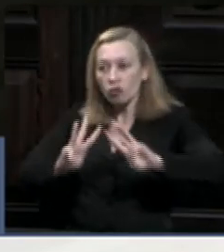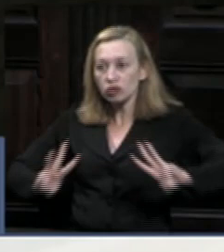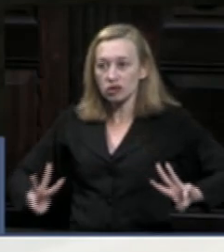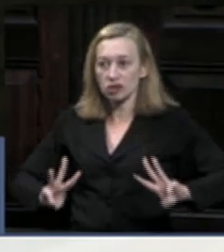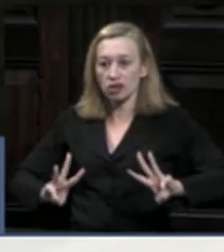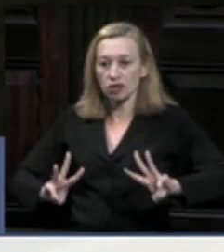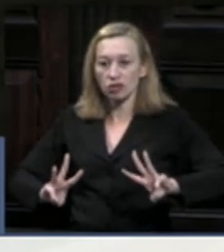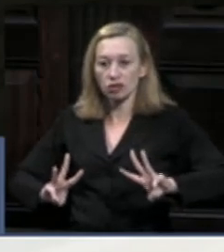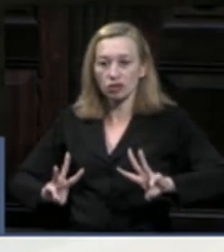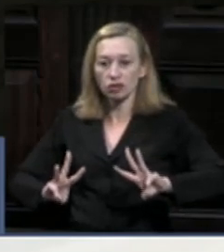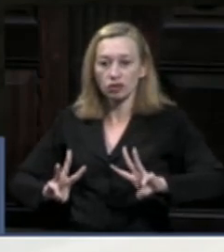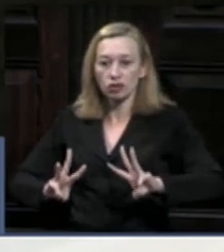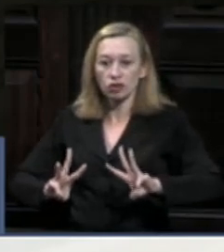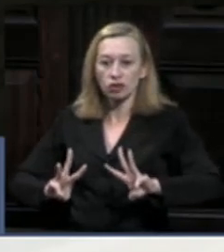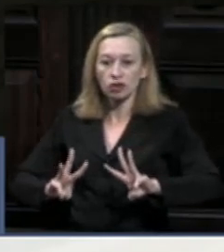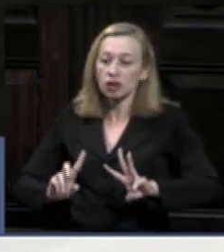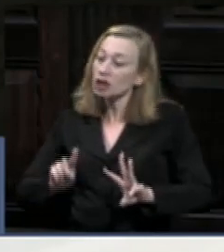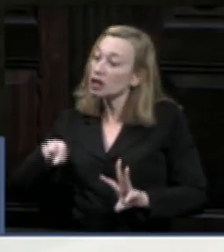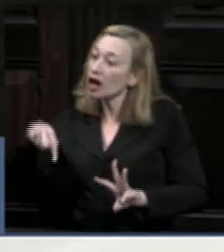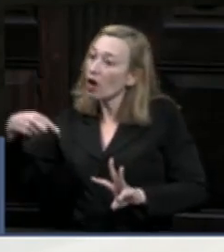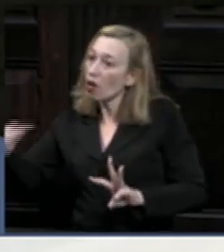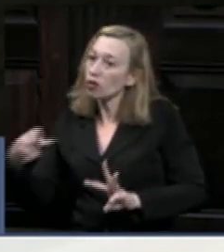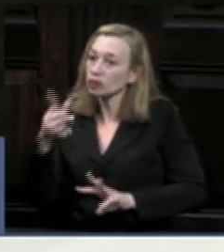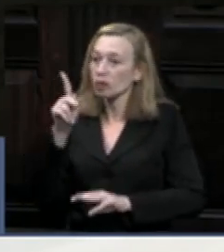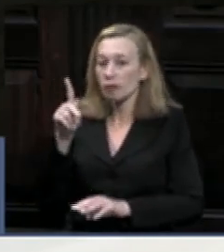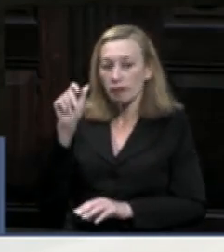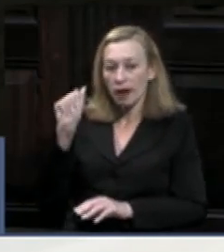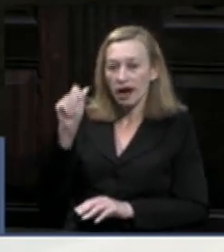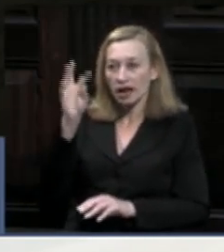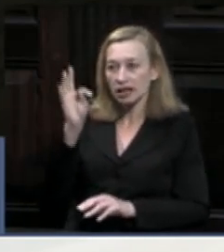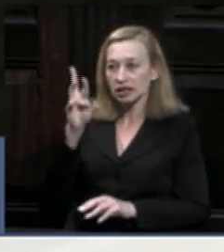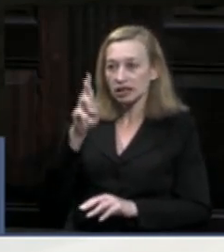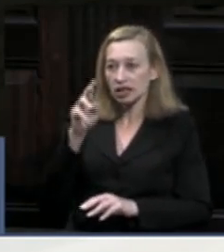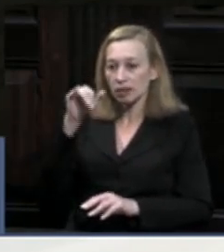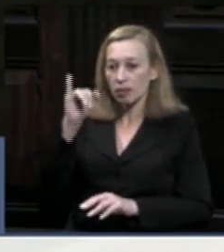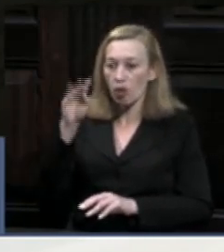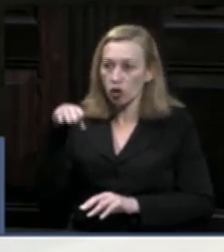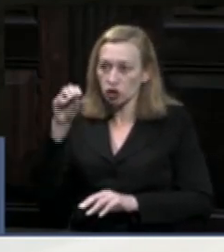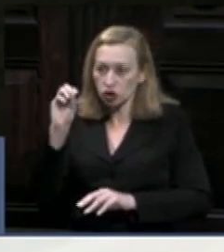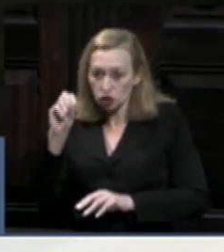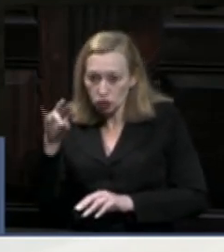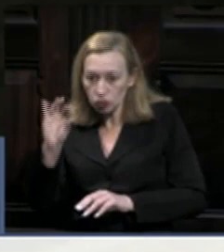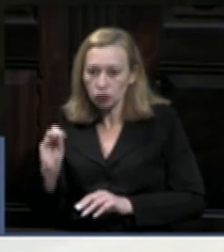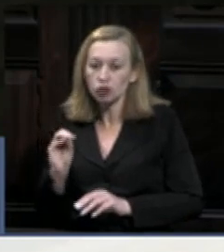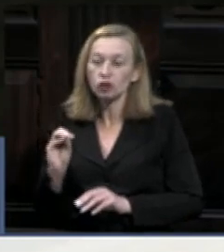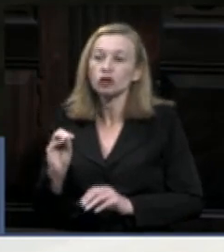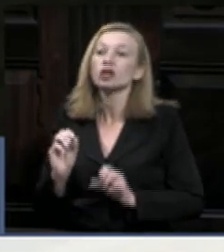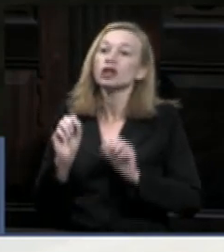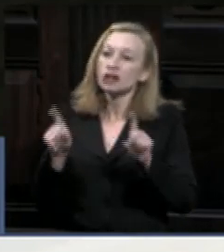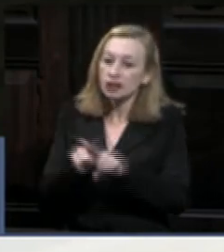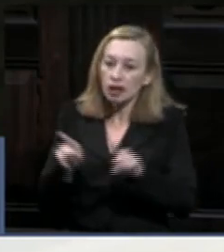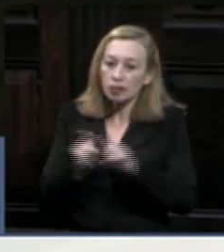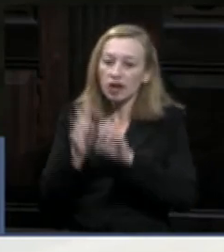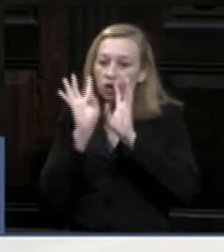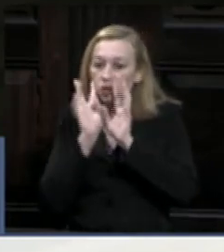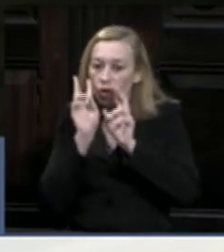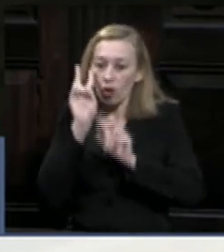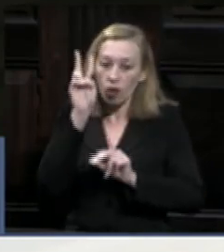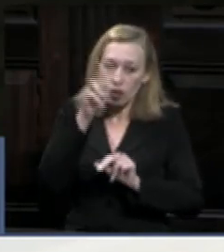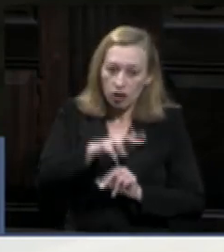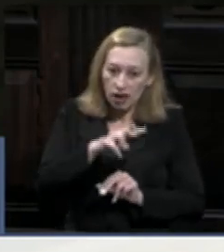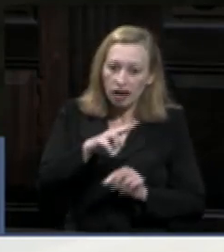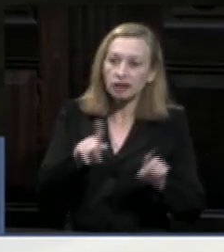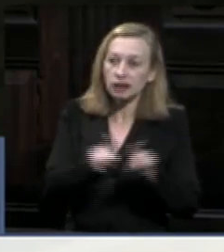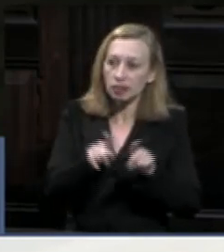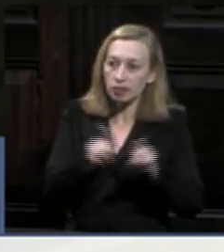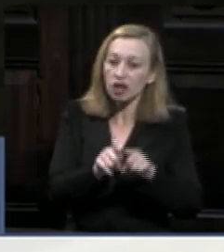e há outros patrimônios que o iphan também volte seus olhos para a aldeia de